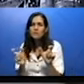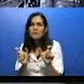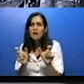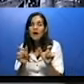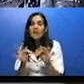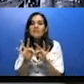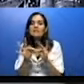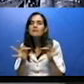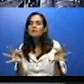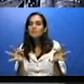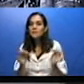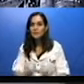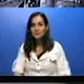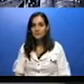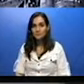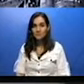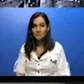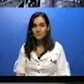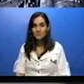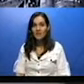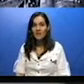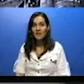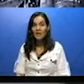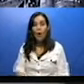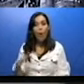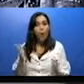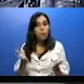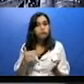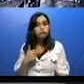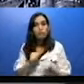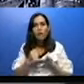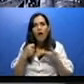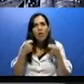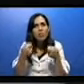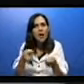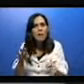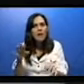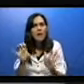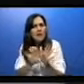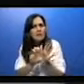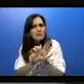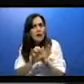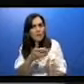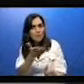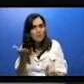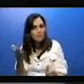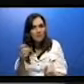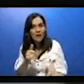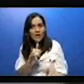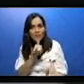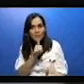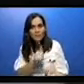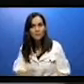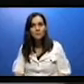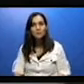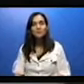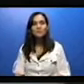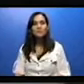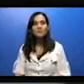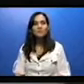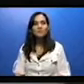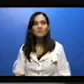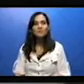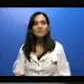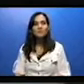então vamos seguir que eu vou dar exemplos desse dessa atividade para vocês é como eu disse